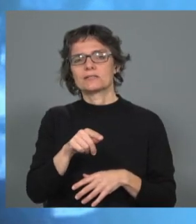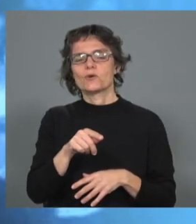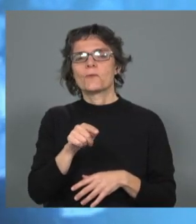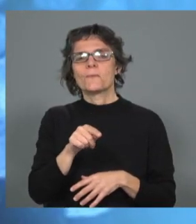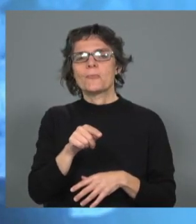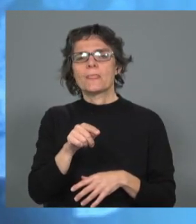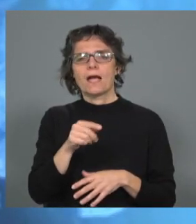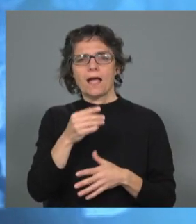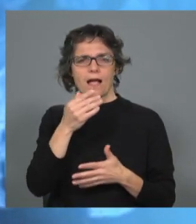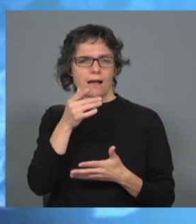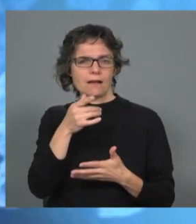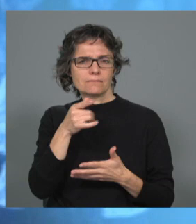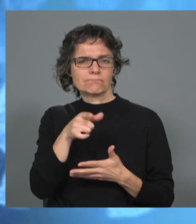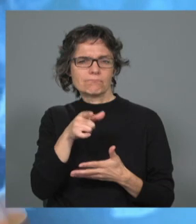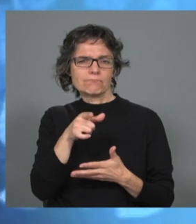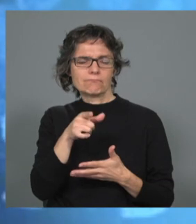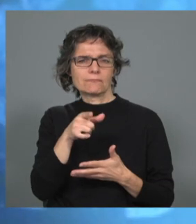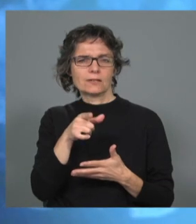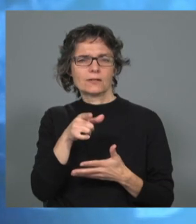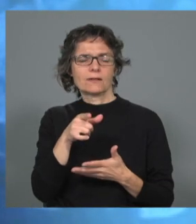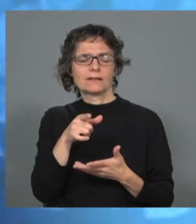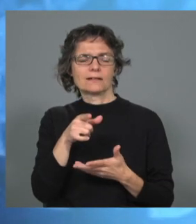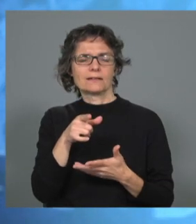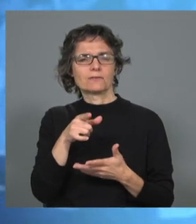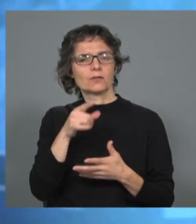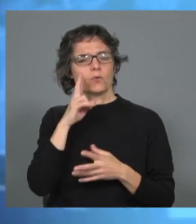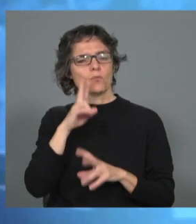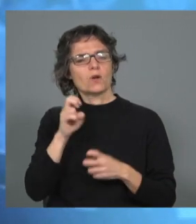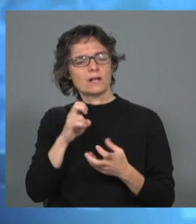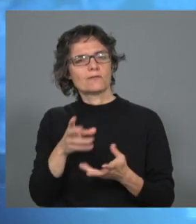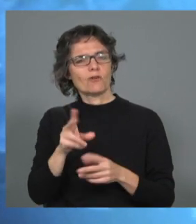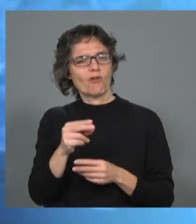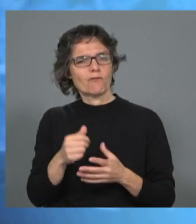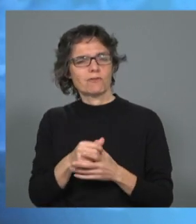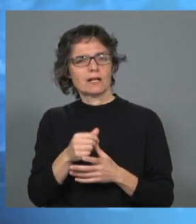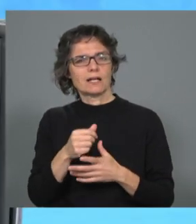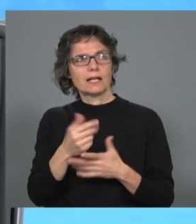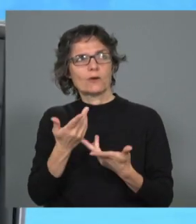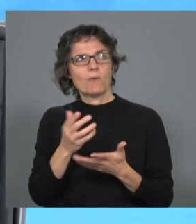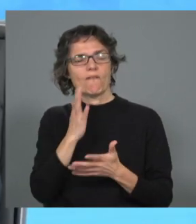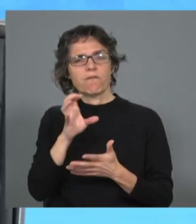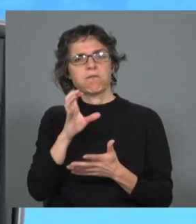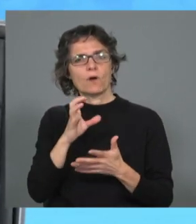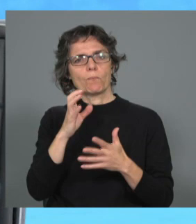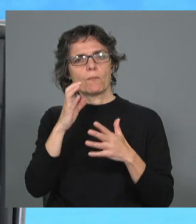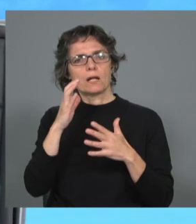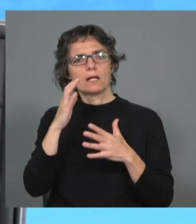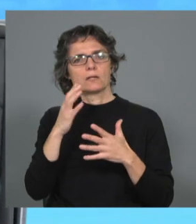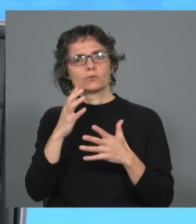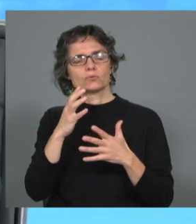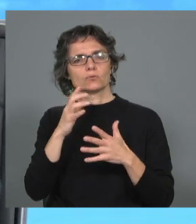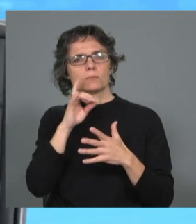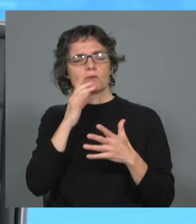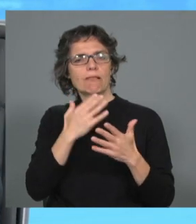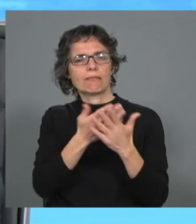descoberta para si e para vocês, para ambos, também um porto de abrigo? Foi uma descoberta, talvez mais